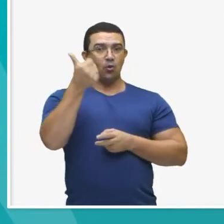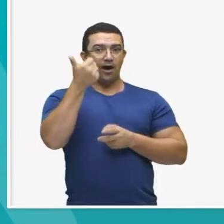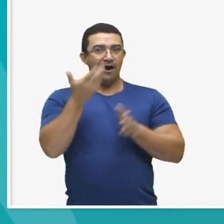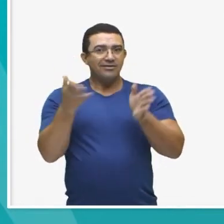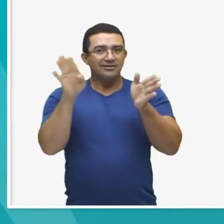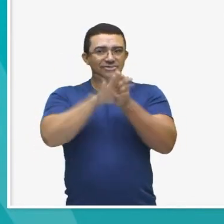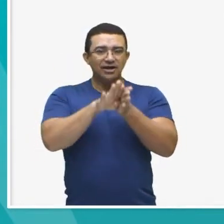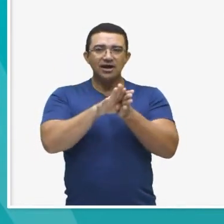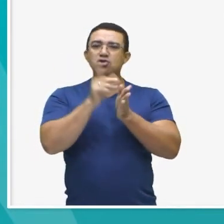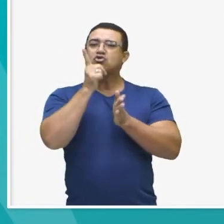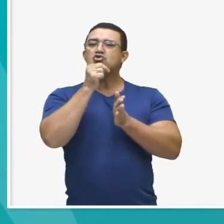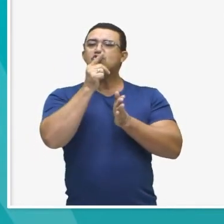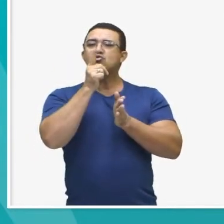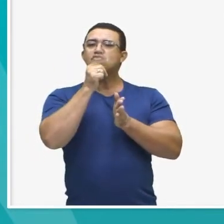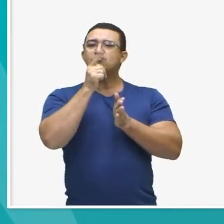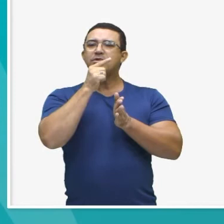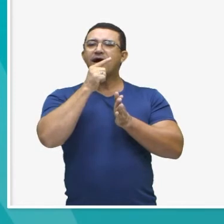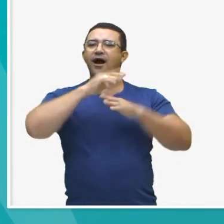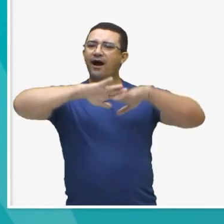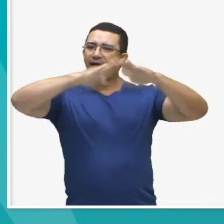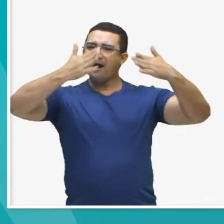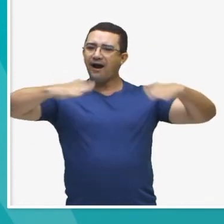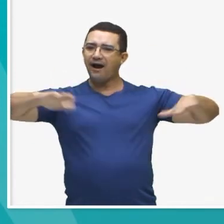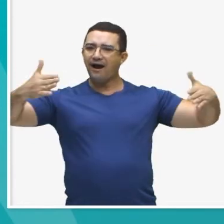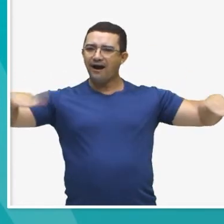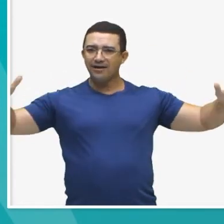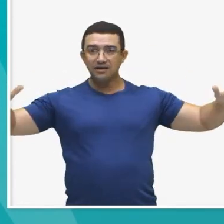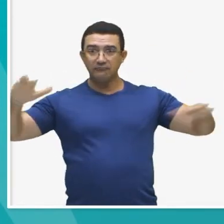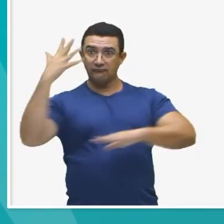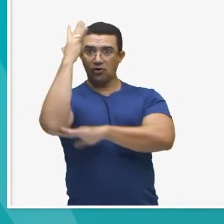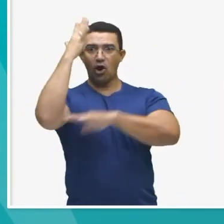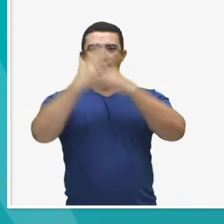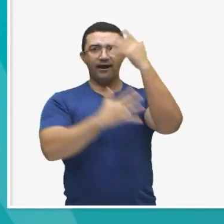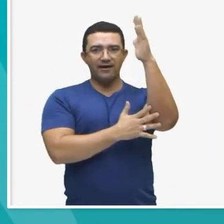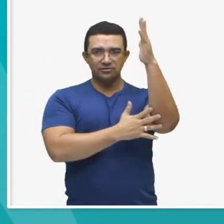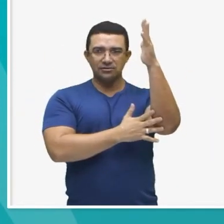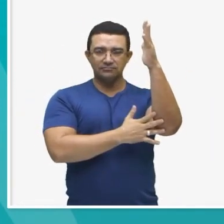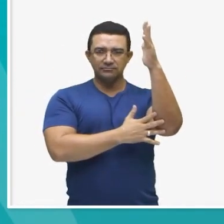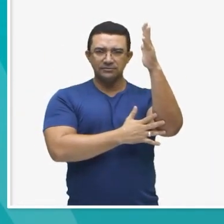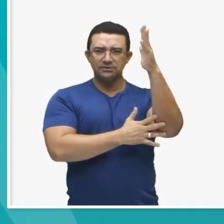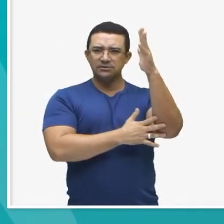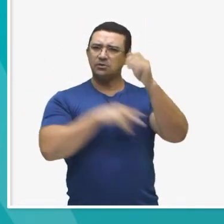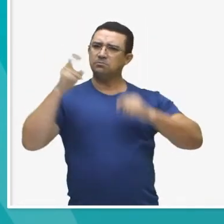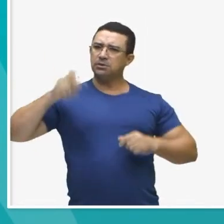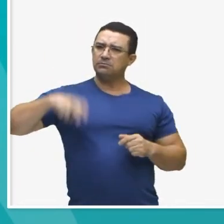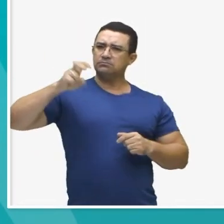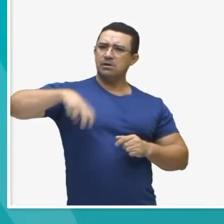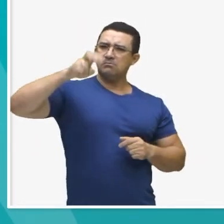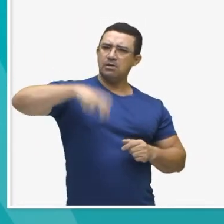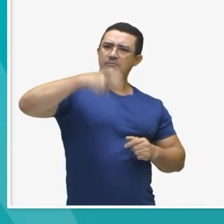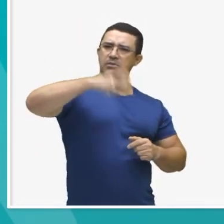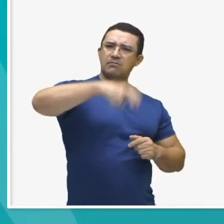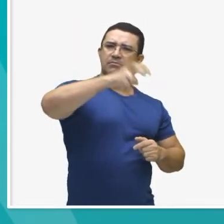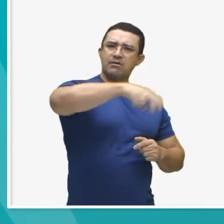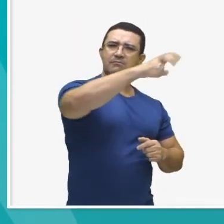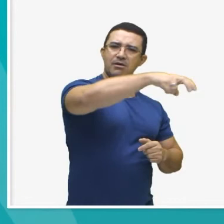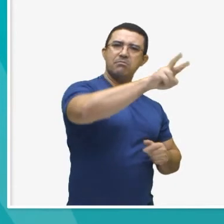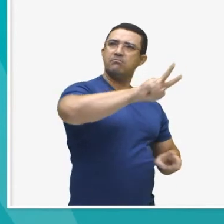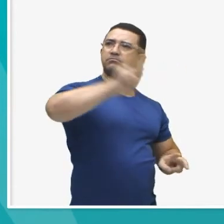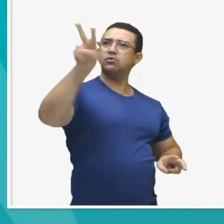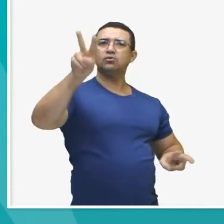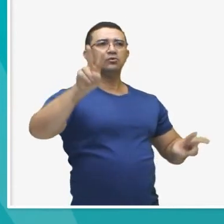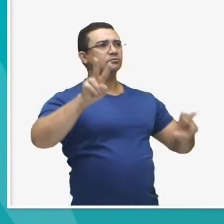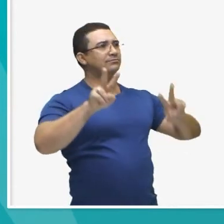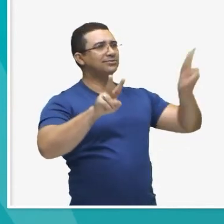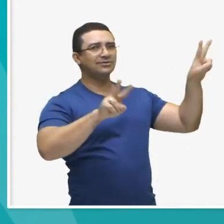da praia, da área da zona da mata. E ele vai percebendo essa mudança da paisagem, né? Então, ele